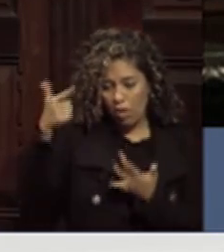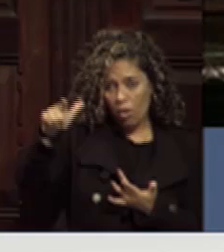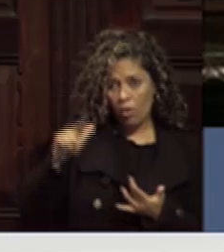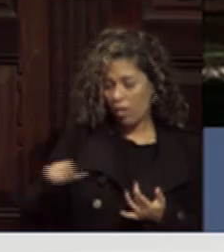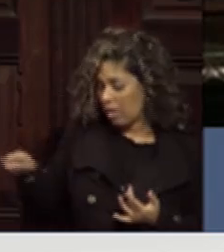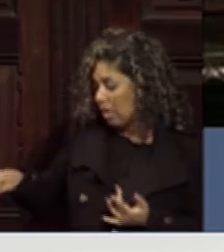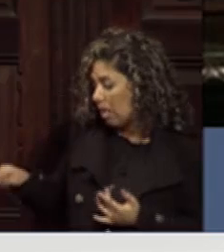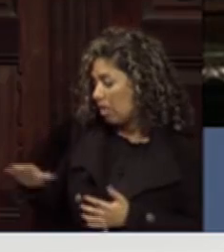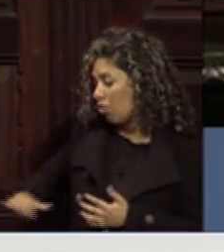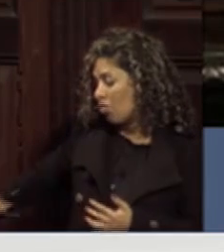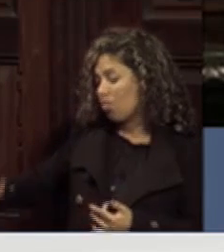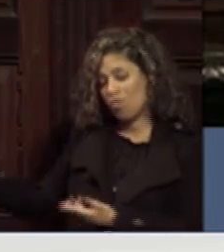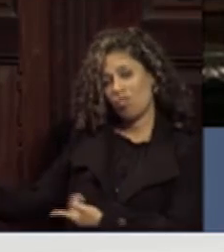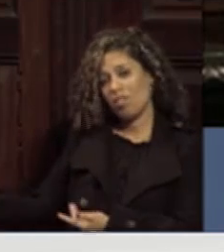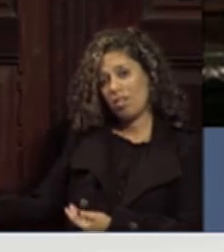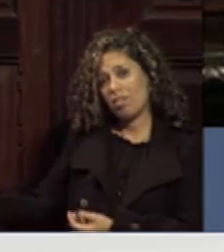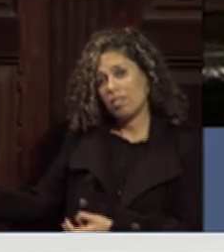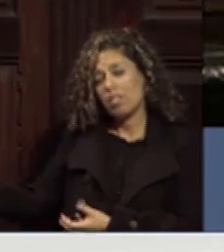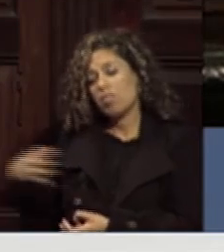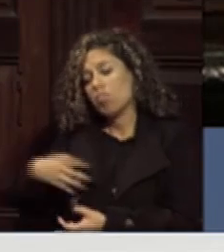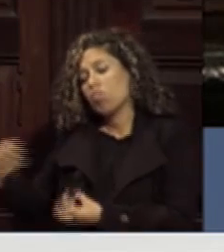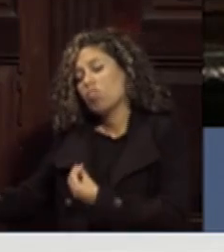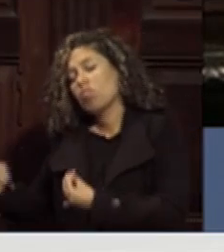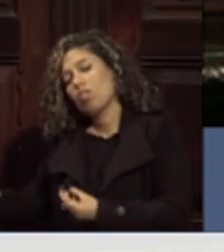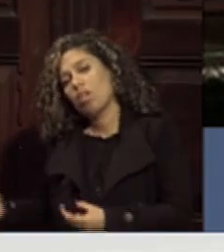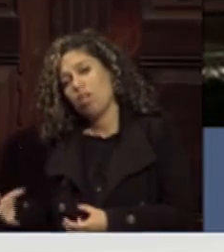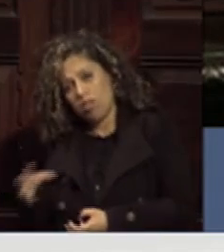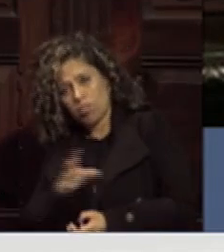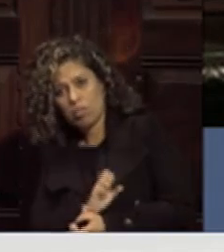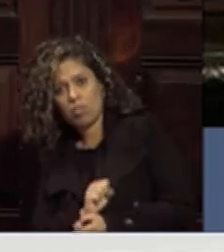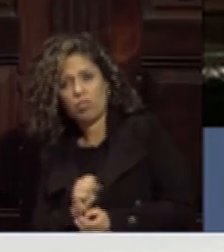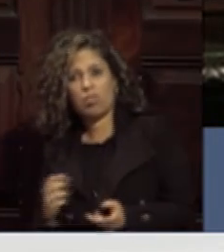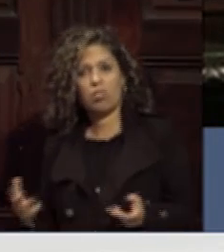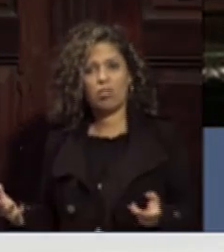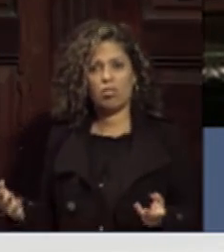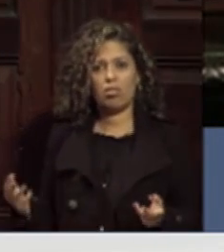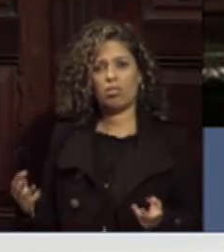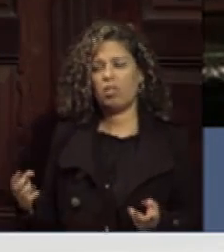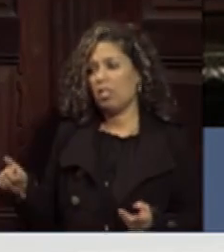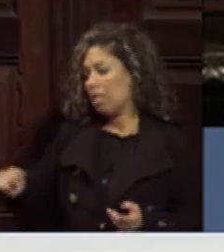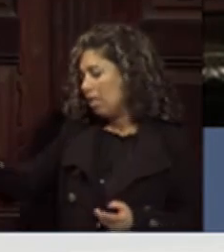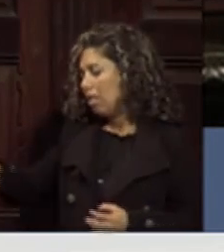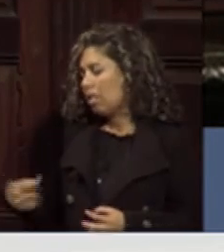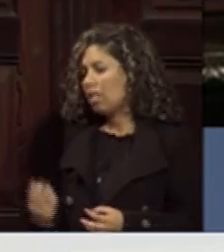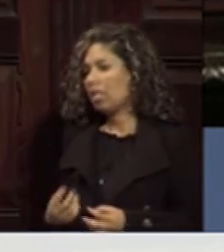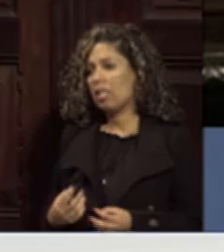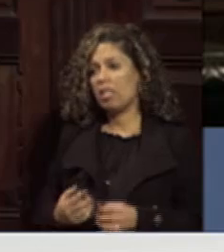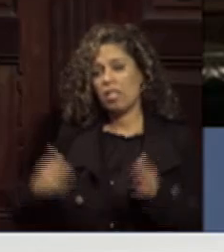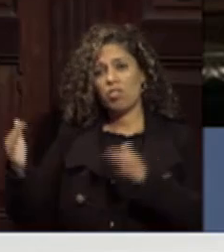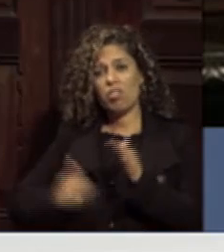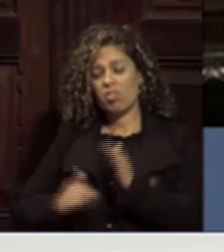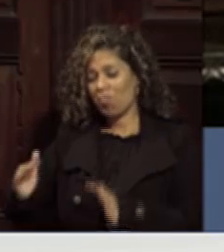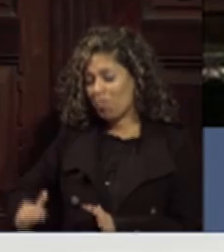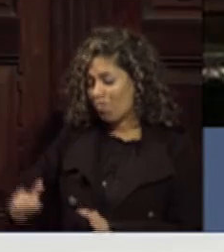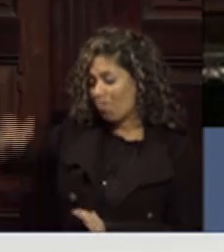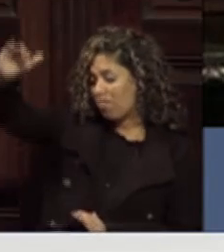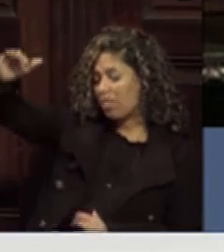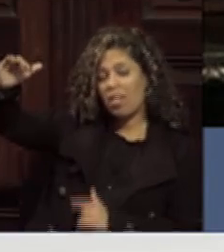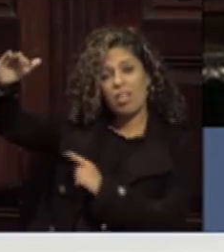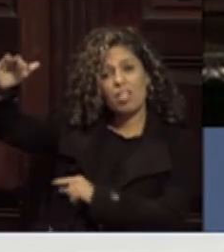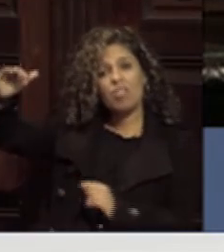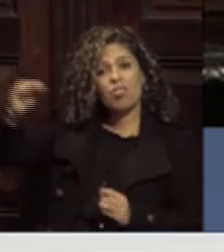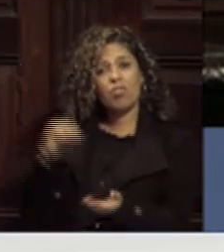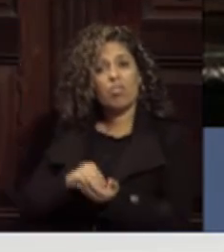dessas crianças não tem ao longo da infância e da adolescência nenhuma experiência do afeto,